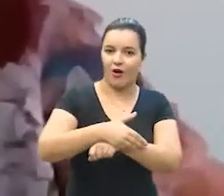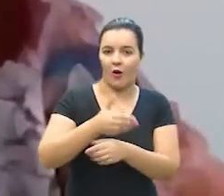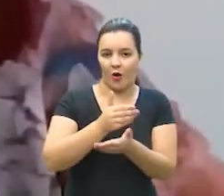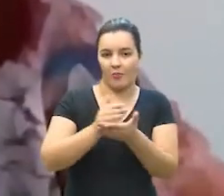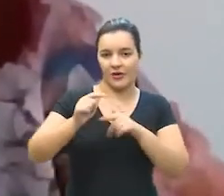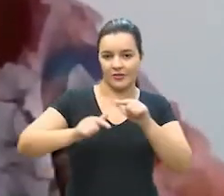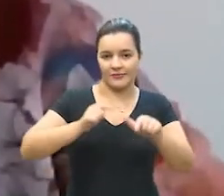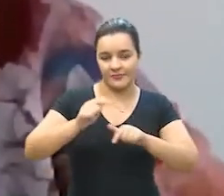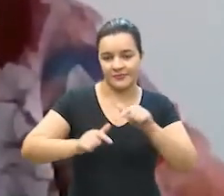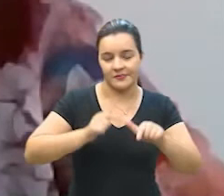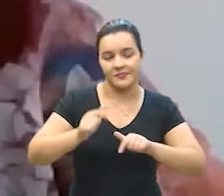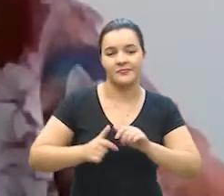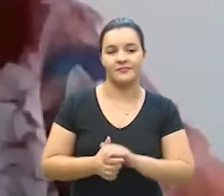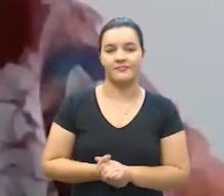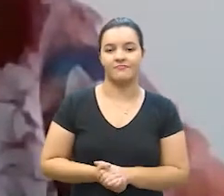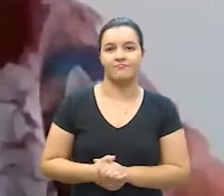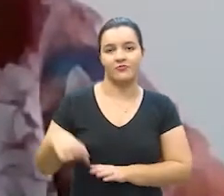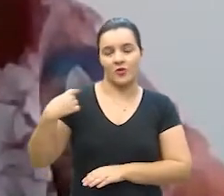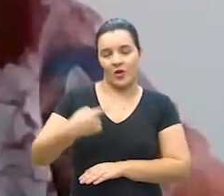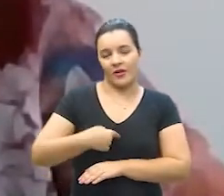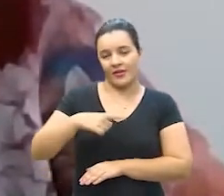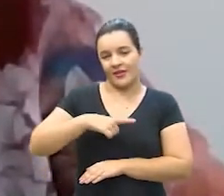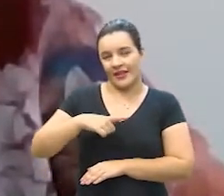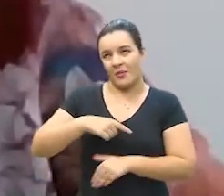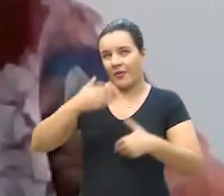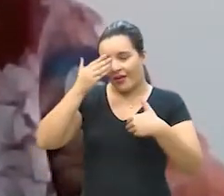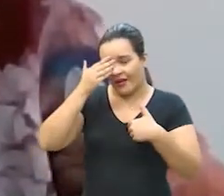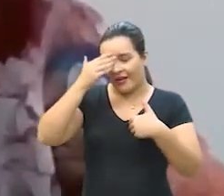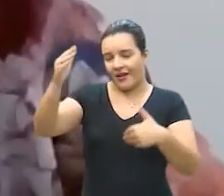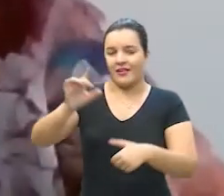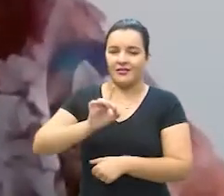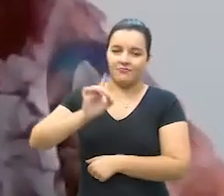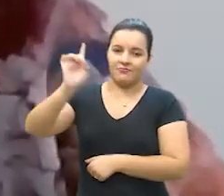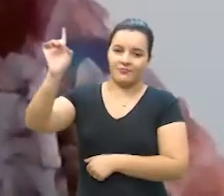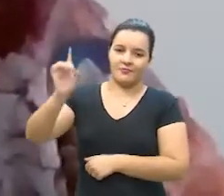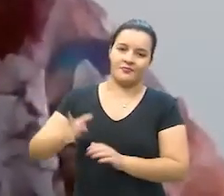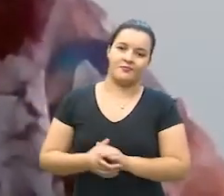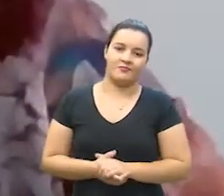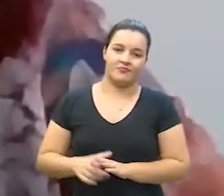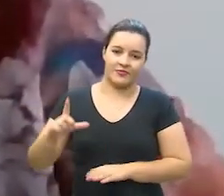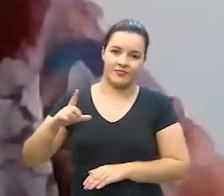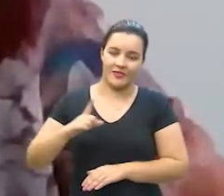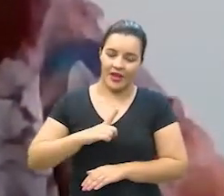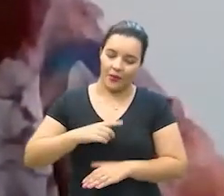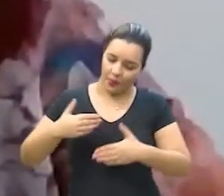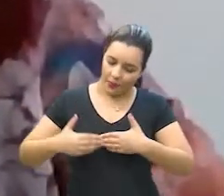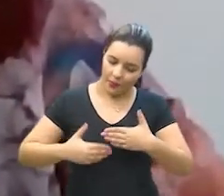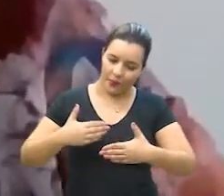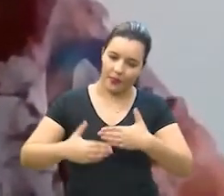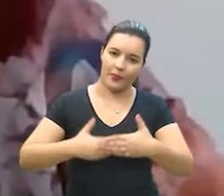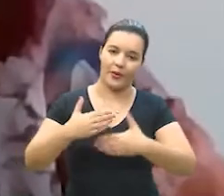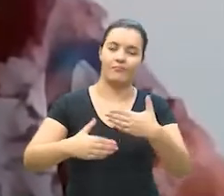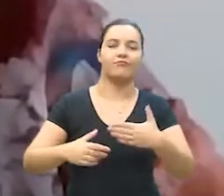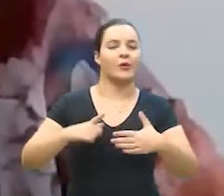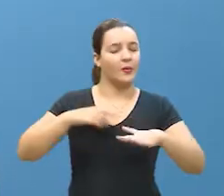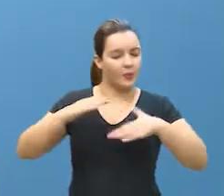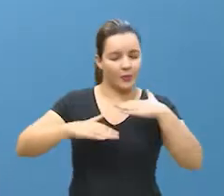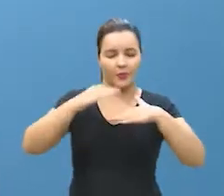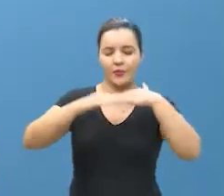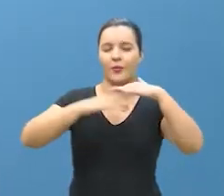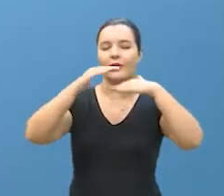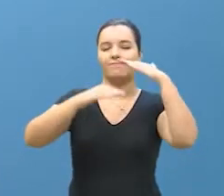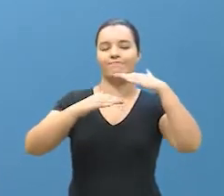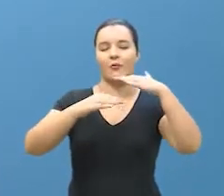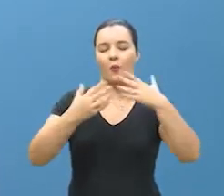entrei. E nós temos, graças a Deus, assim, todo o nosso avanço, nós evoluímos muito